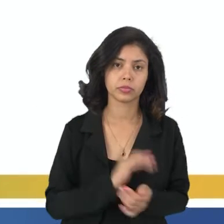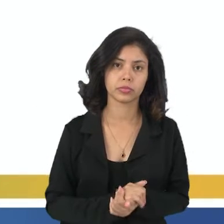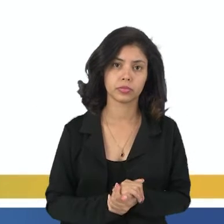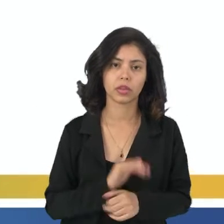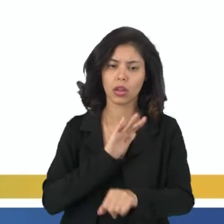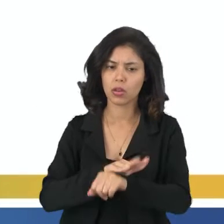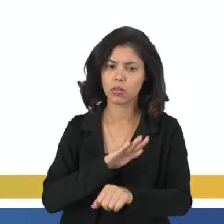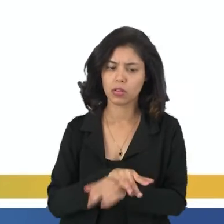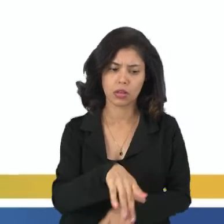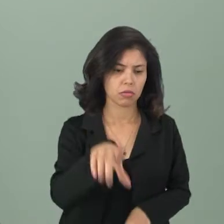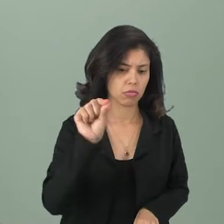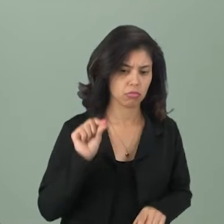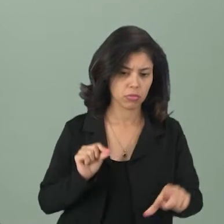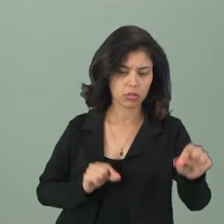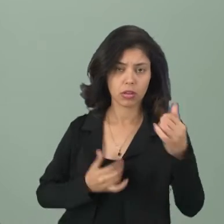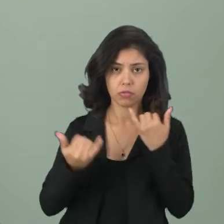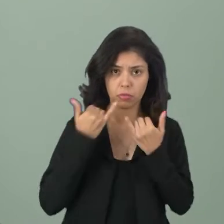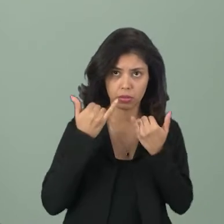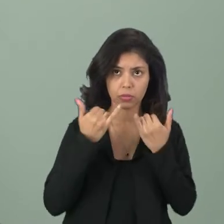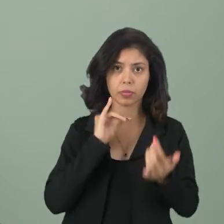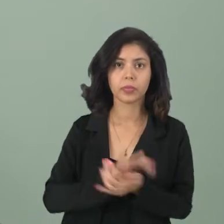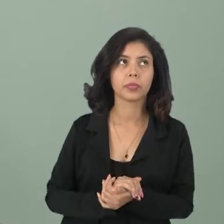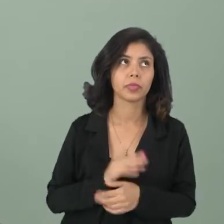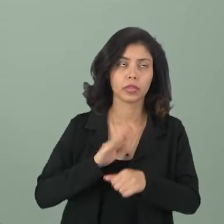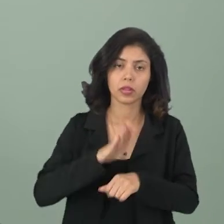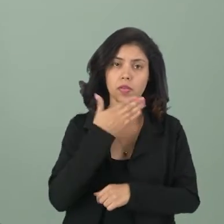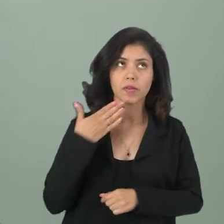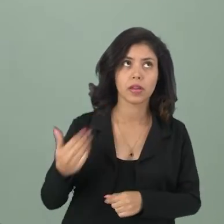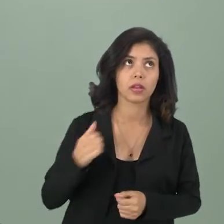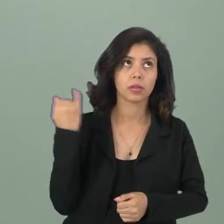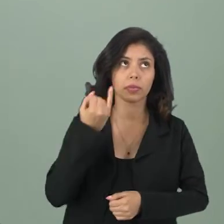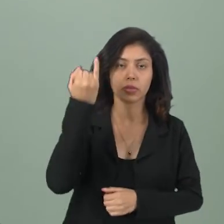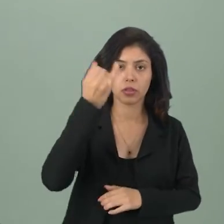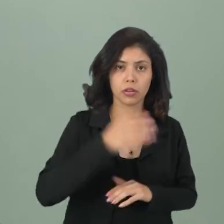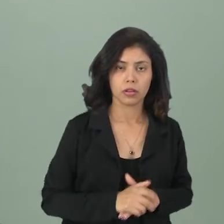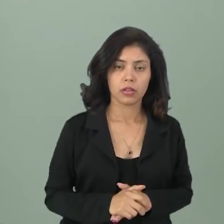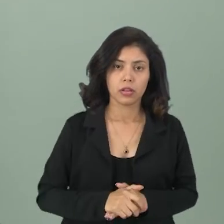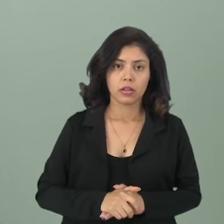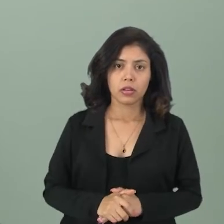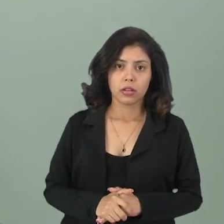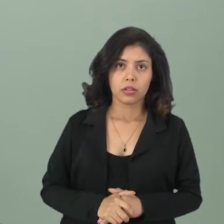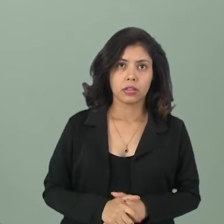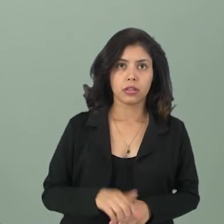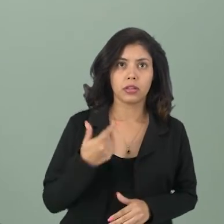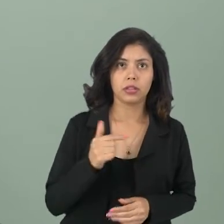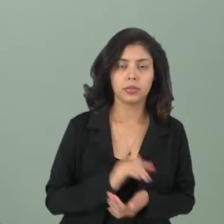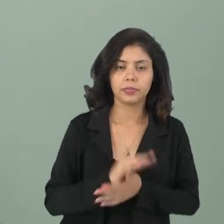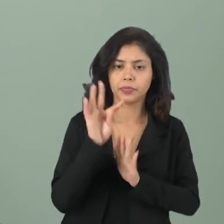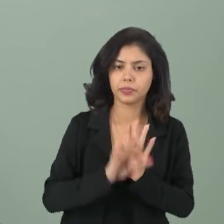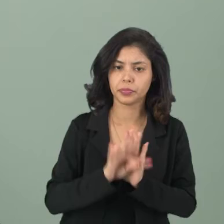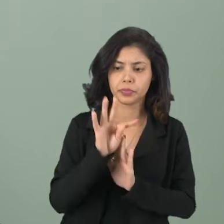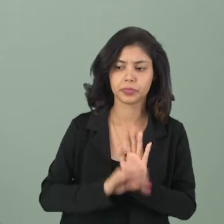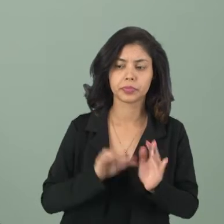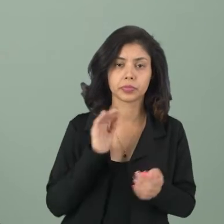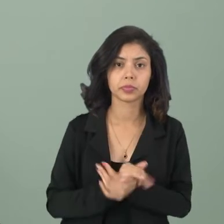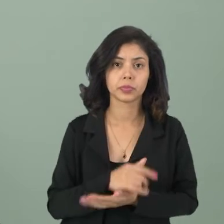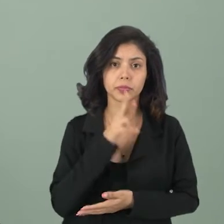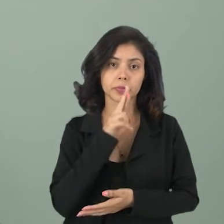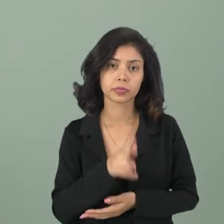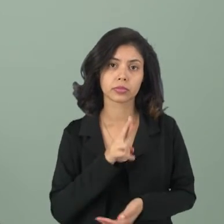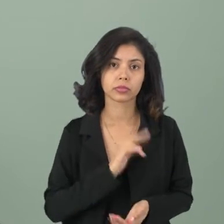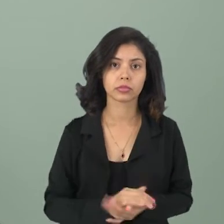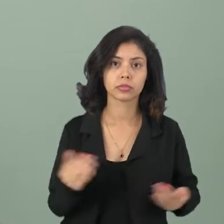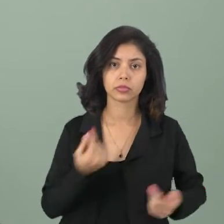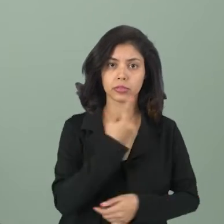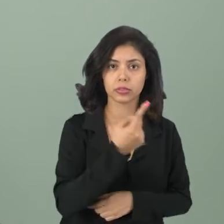vai me ajudar a selecionar as informações mais relevantes seja mais importantes e aprender a ler um texto para responder por